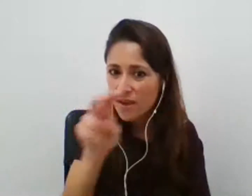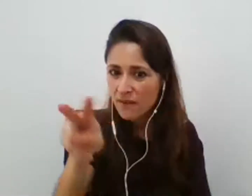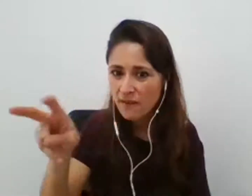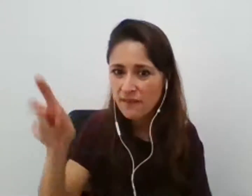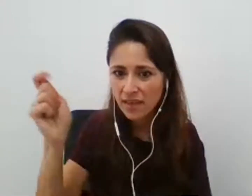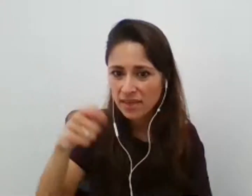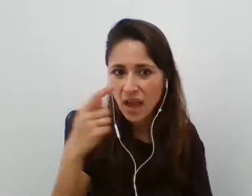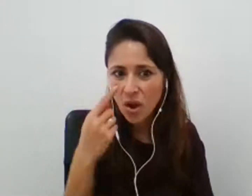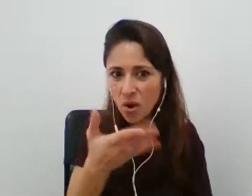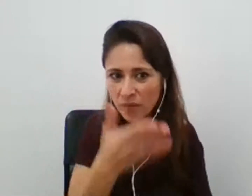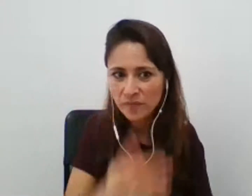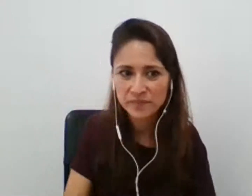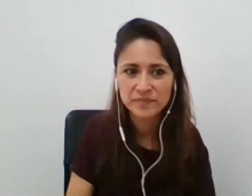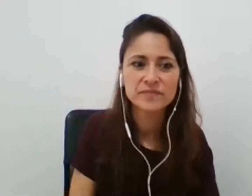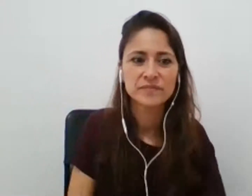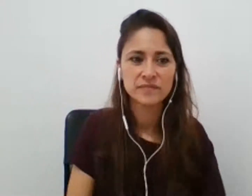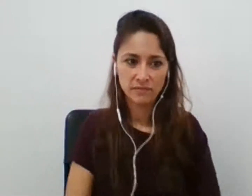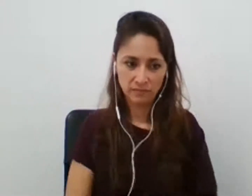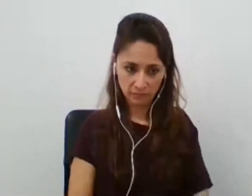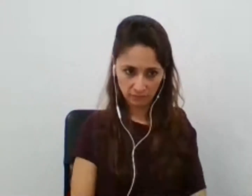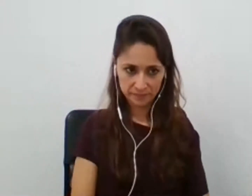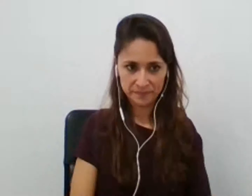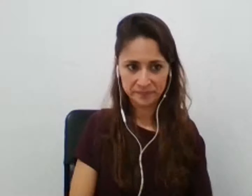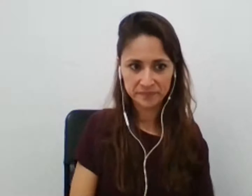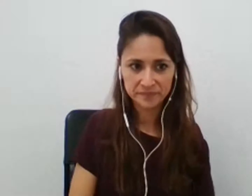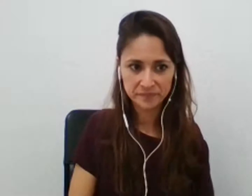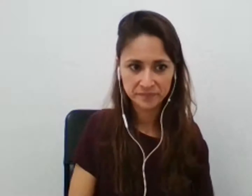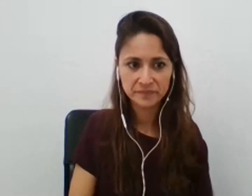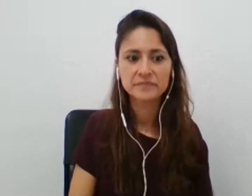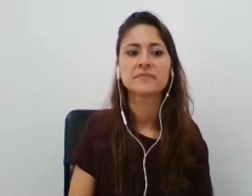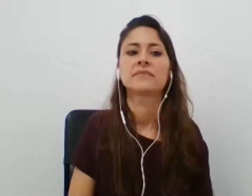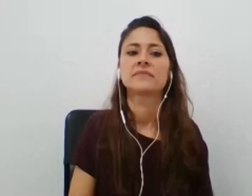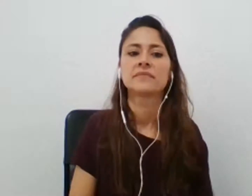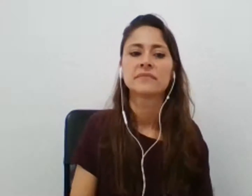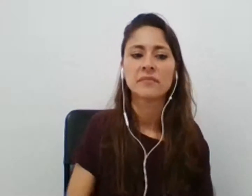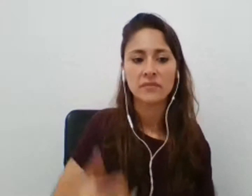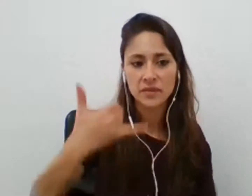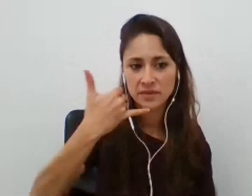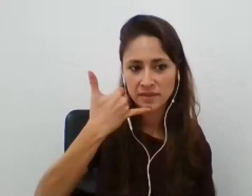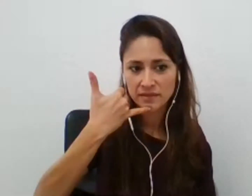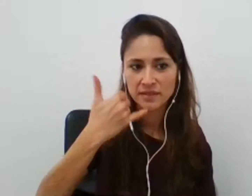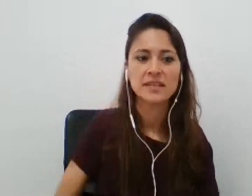ver a tela, isso. A tela do Jairo. Do Do celular, seu né? celular, isso, tá